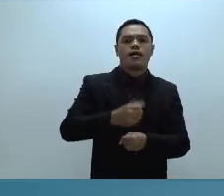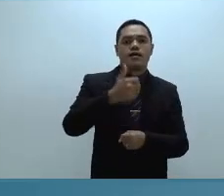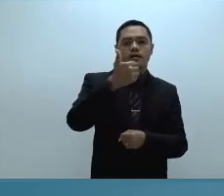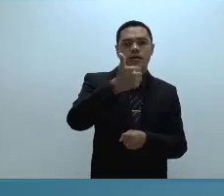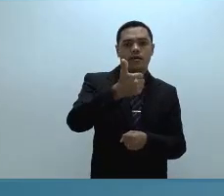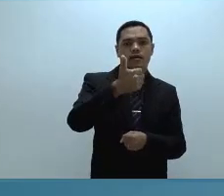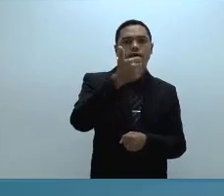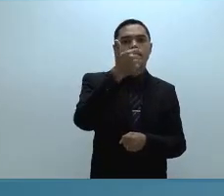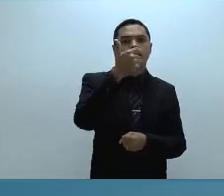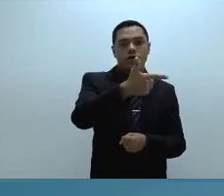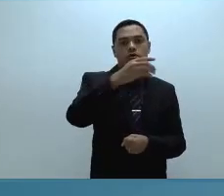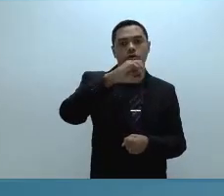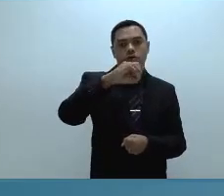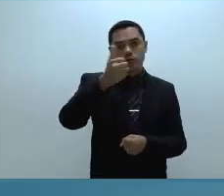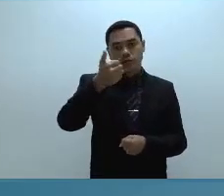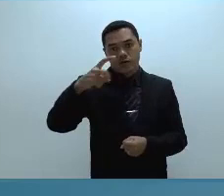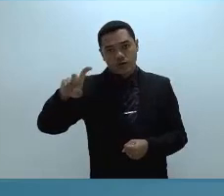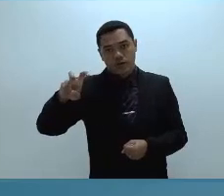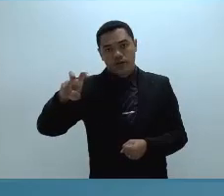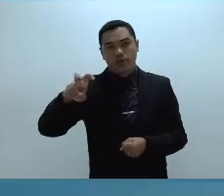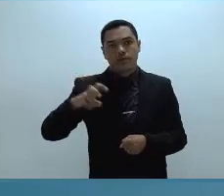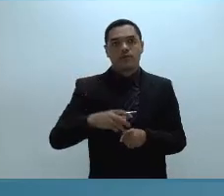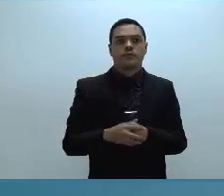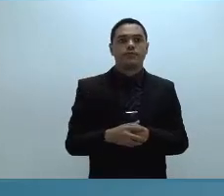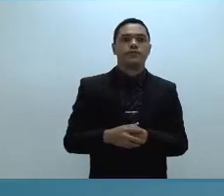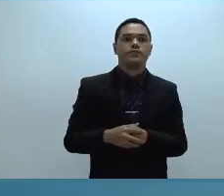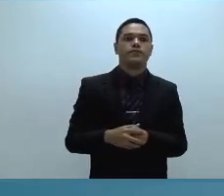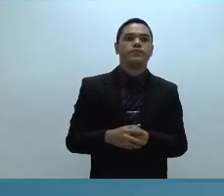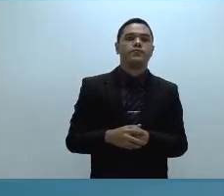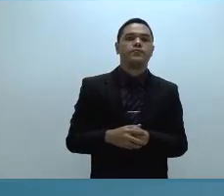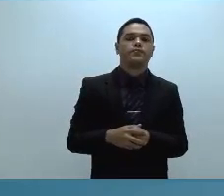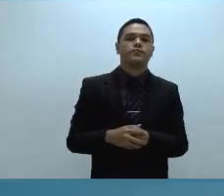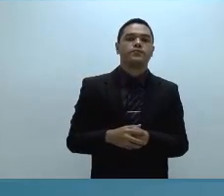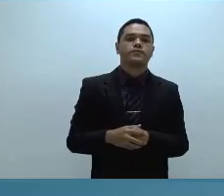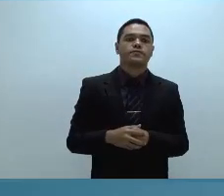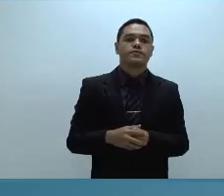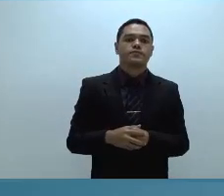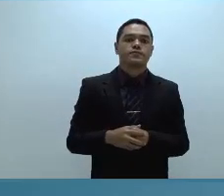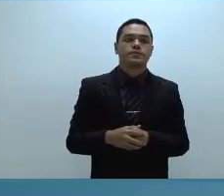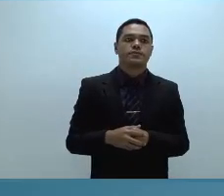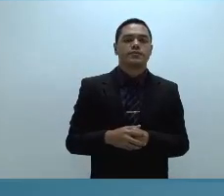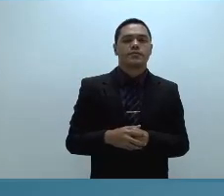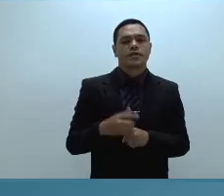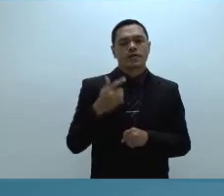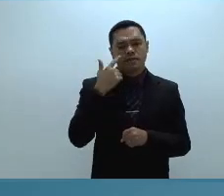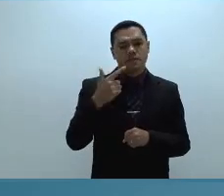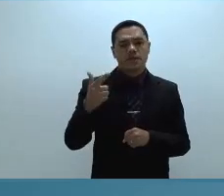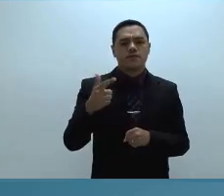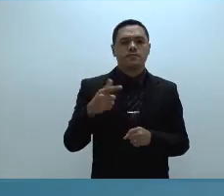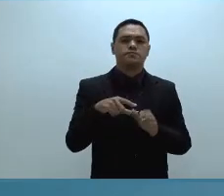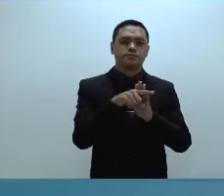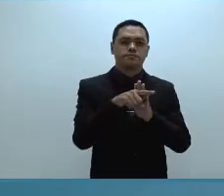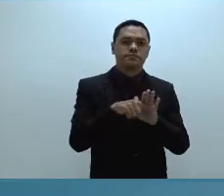de admissibilidade com êxito do recurso, passando a apreciar.